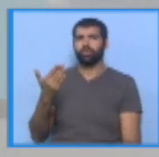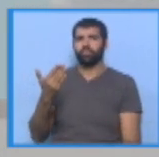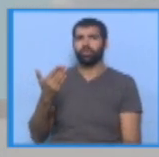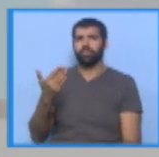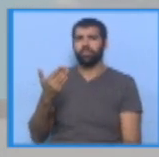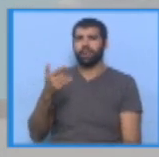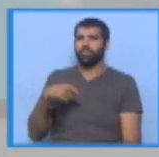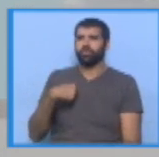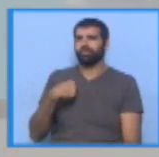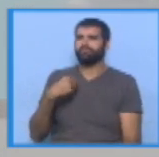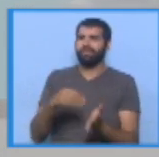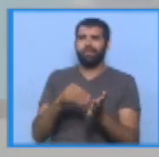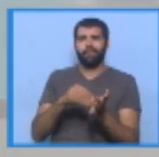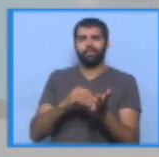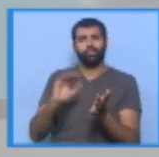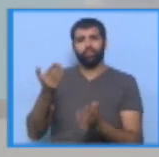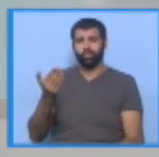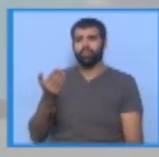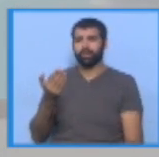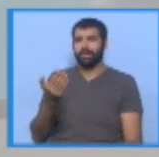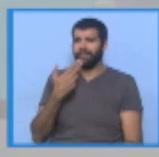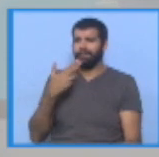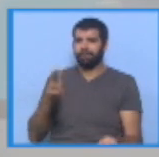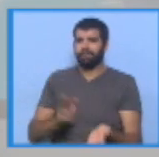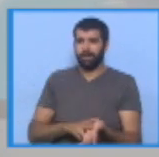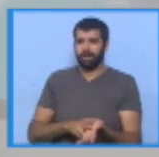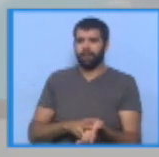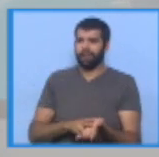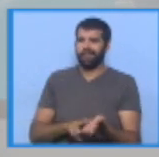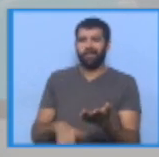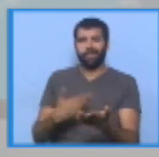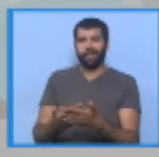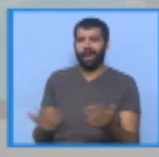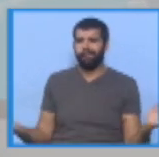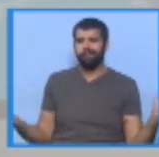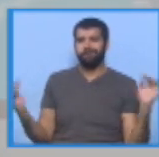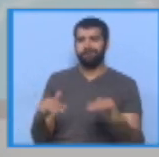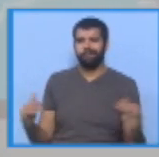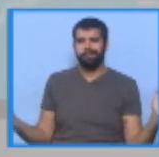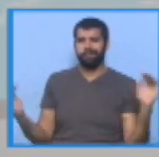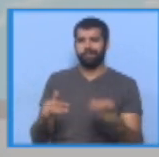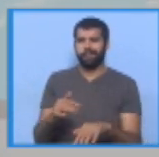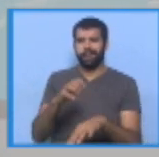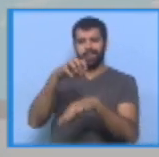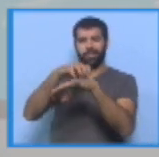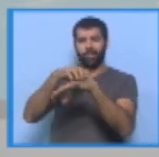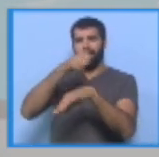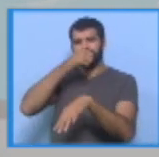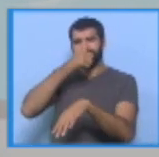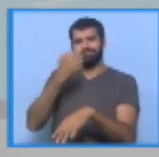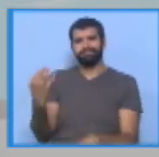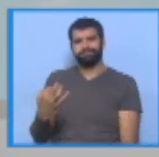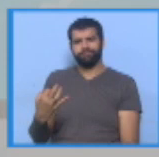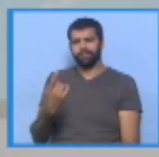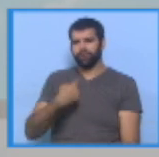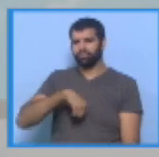os mais pequeninos, os mais pobres, de facto, que enchem e preenchem aquele santuário. E, de facto,